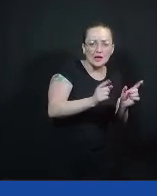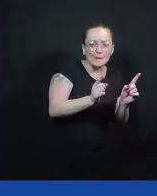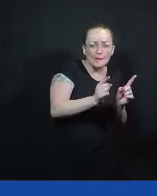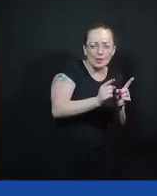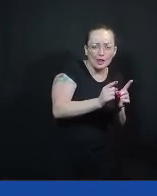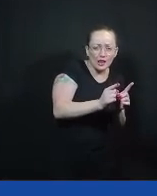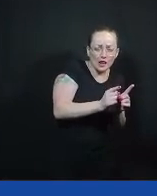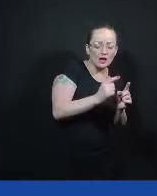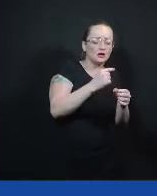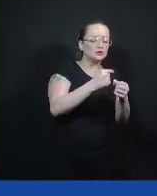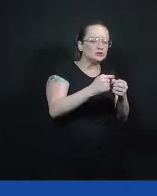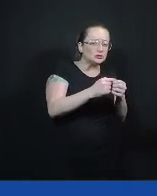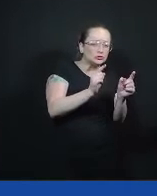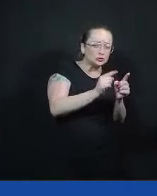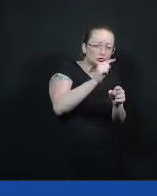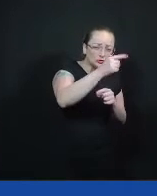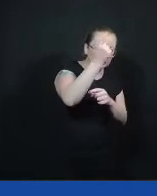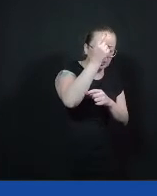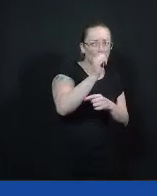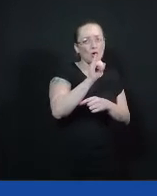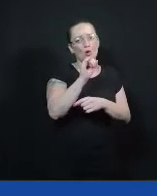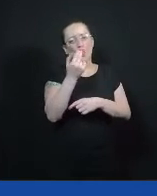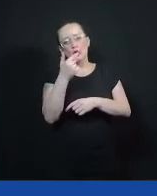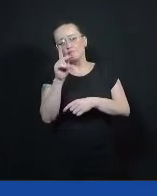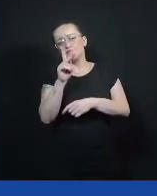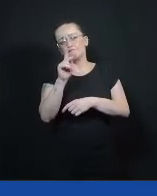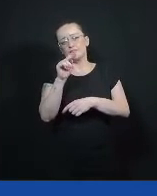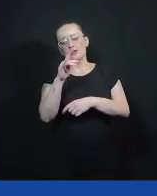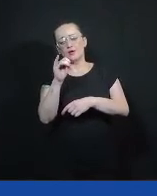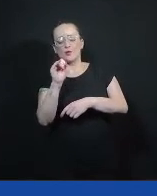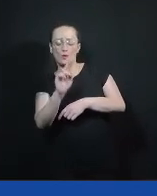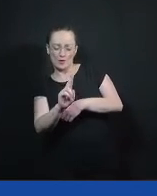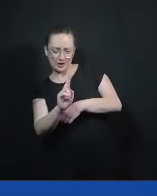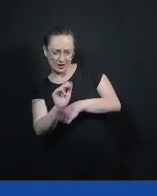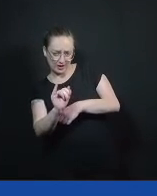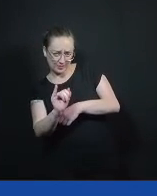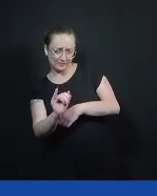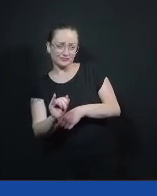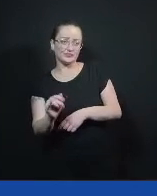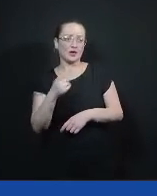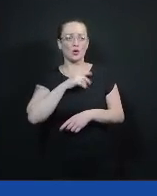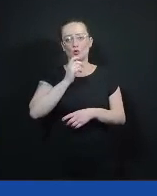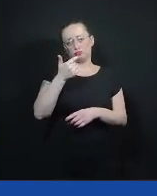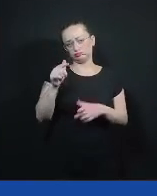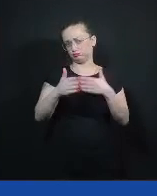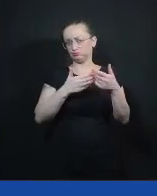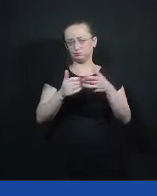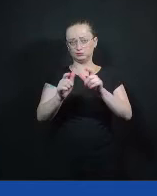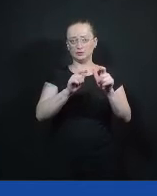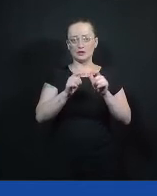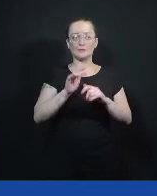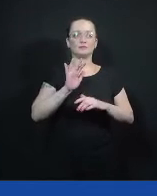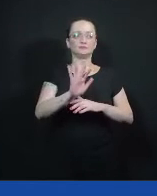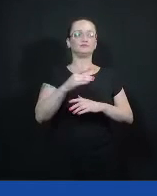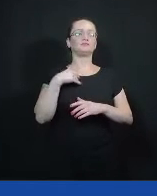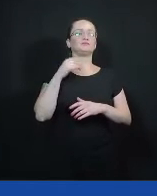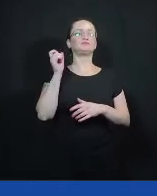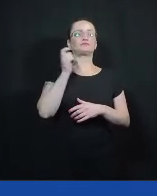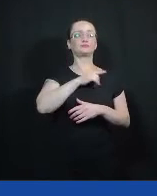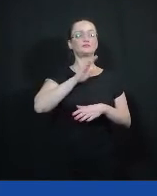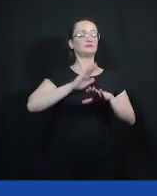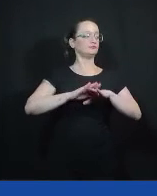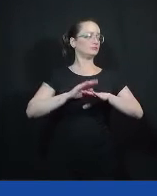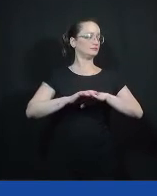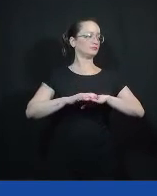muito pequena do interior de São Paulo, ou do Piauí, ou de Rondônia. Mas é claro que é muito